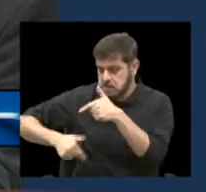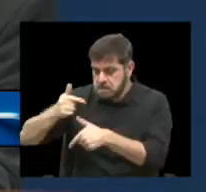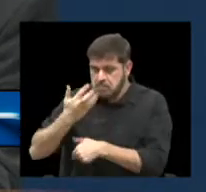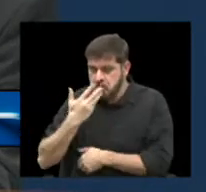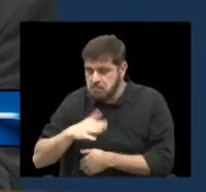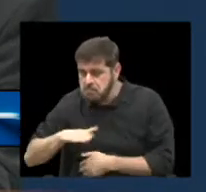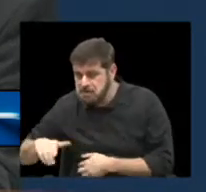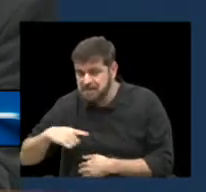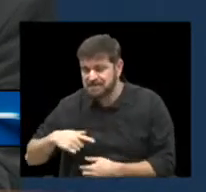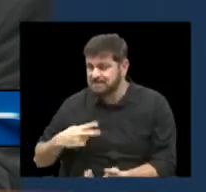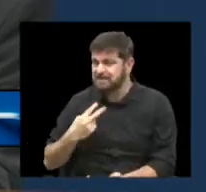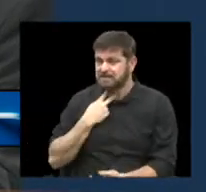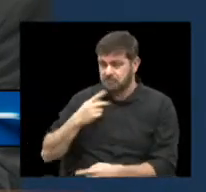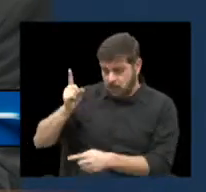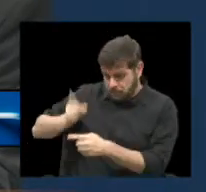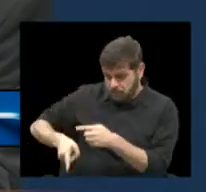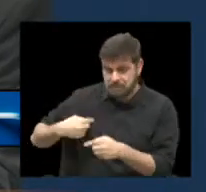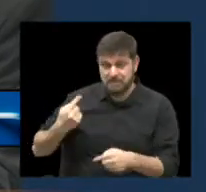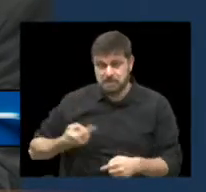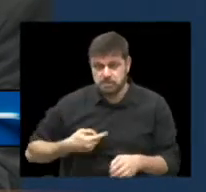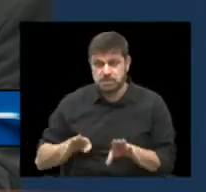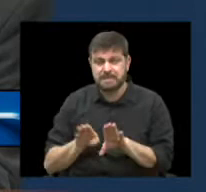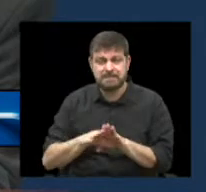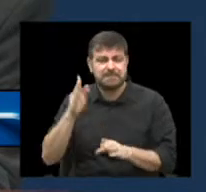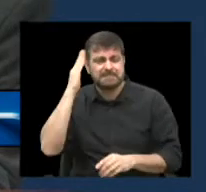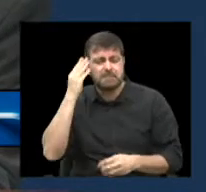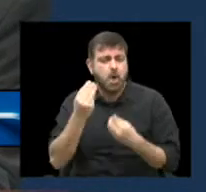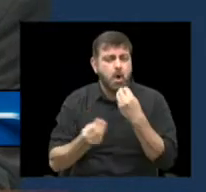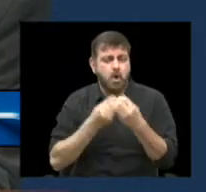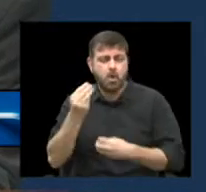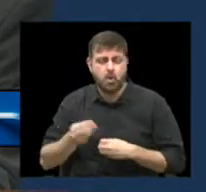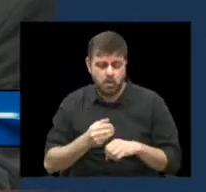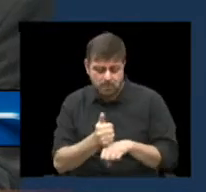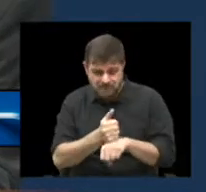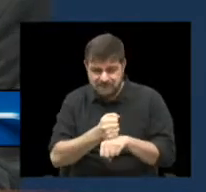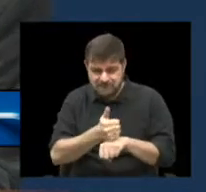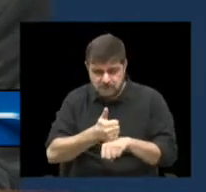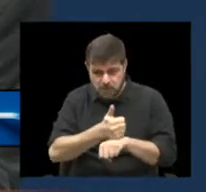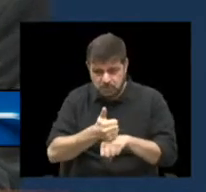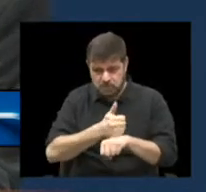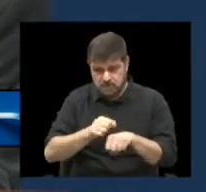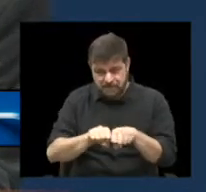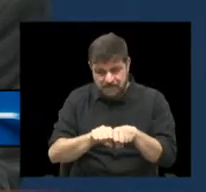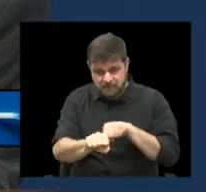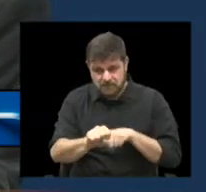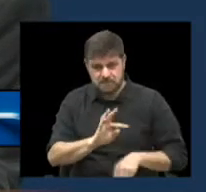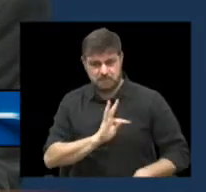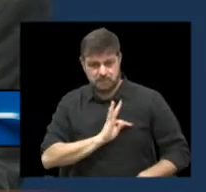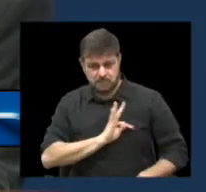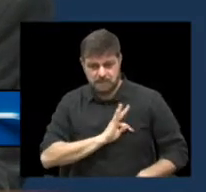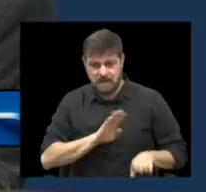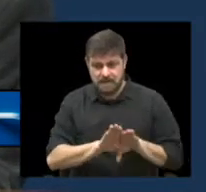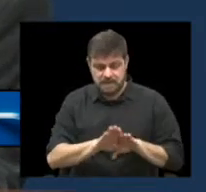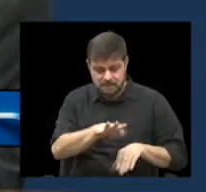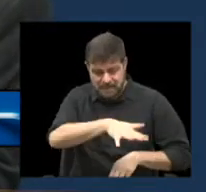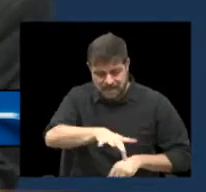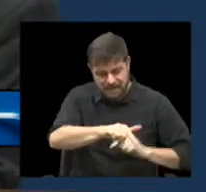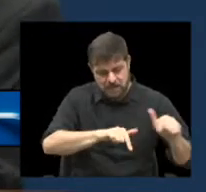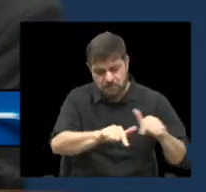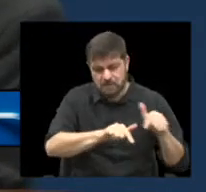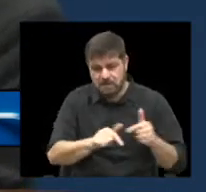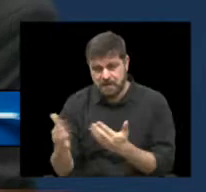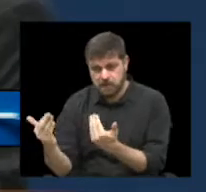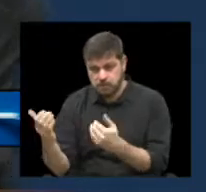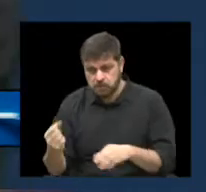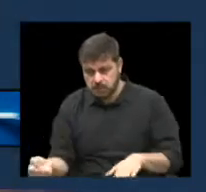precisamos também dar uma perspectiva de formação técnica e de inserção no mercado de trabalho para os jovens da nossa cidade.